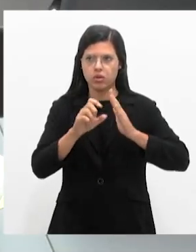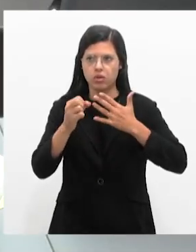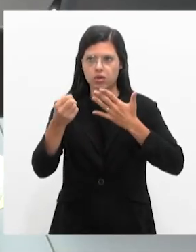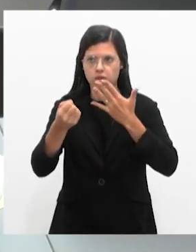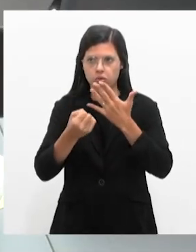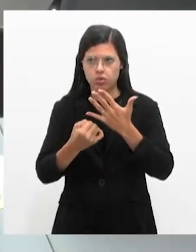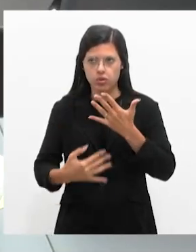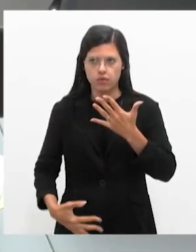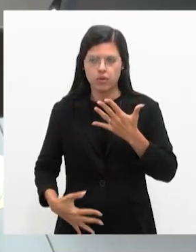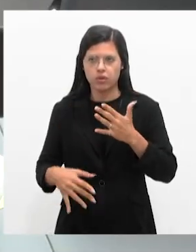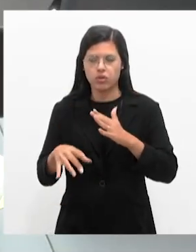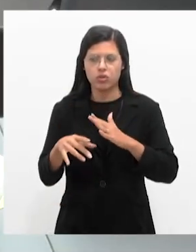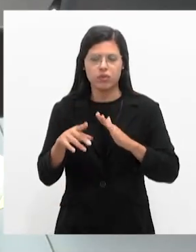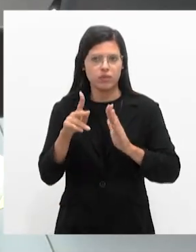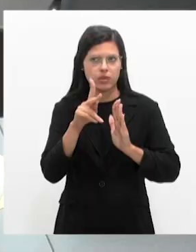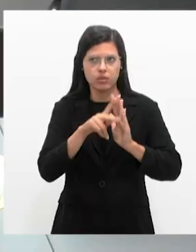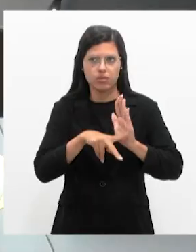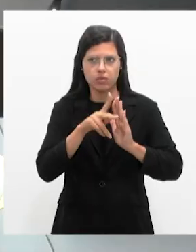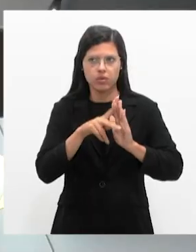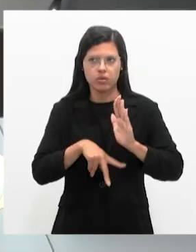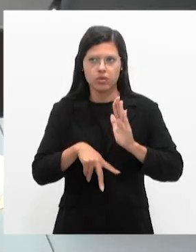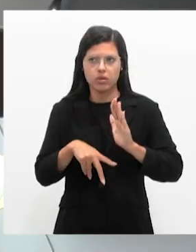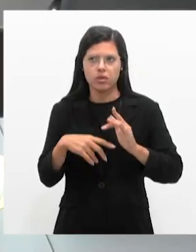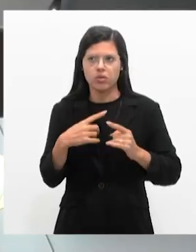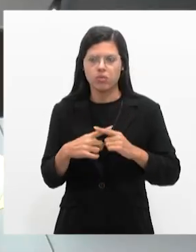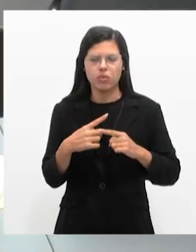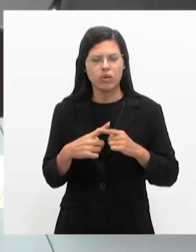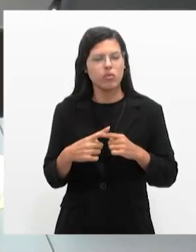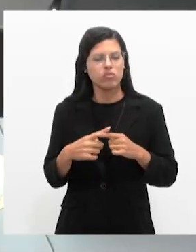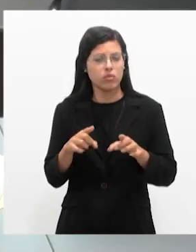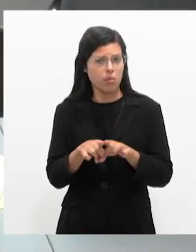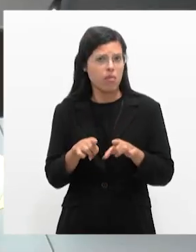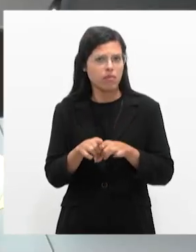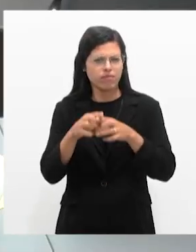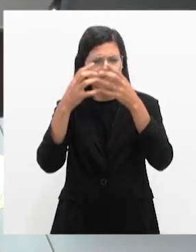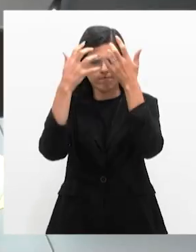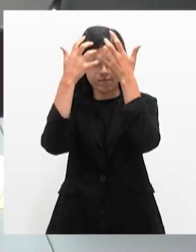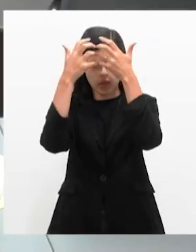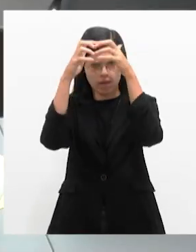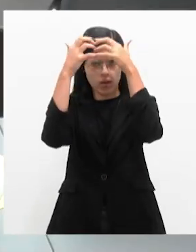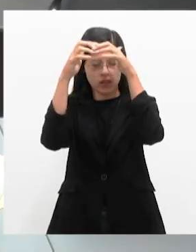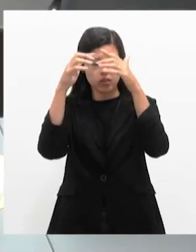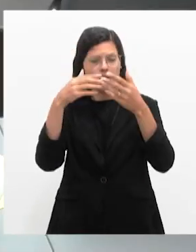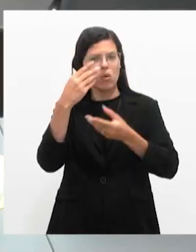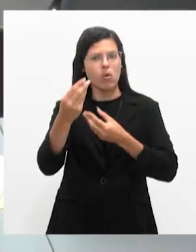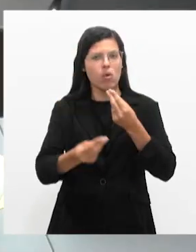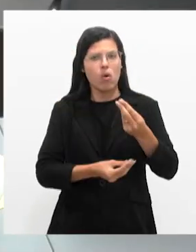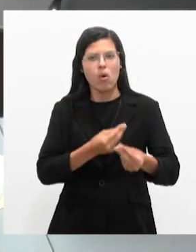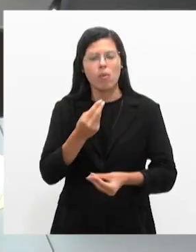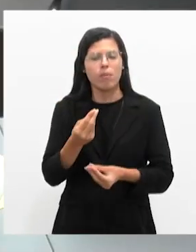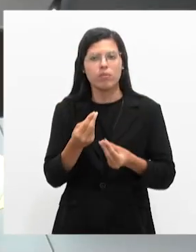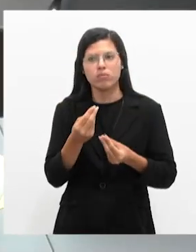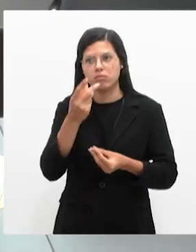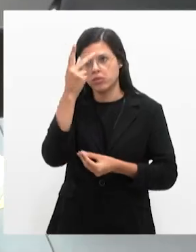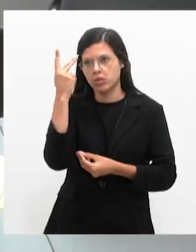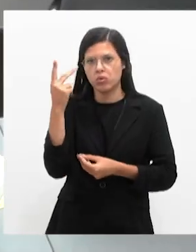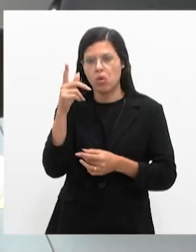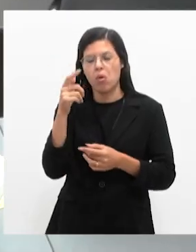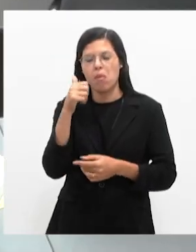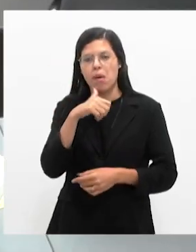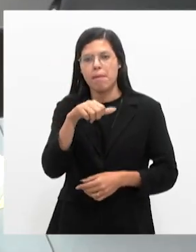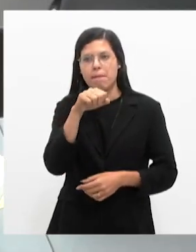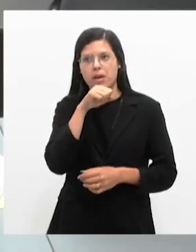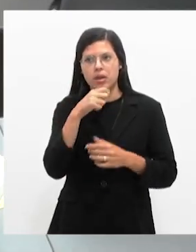do projeto, porque eu também fiquei muito assim, como que uma pessoa que uma mãe precisa se dedicar